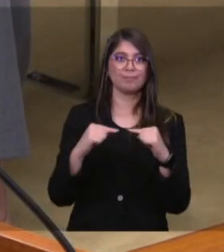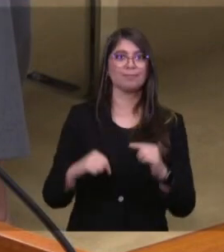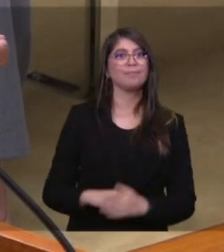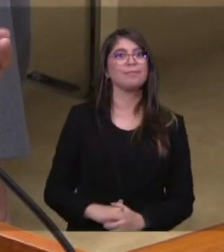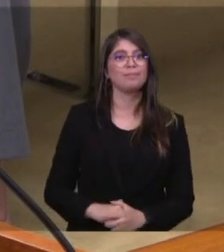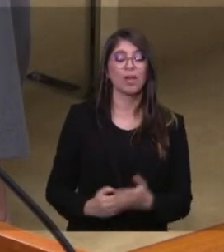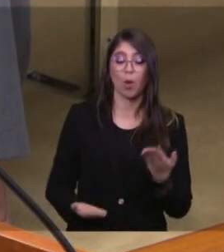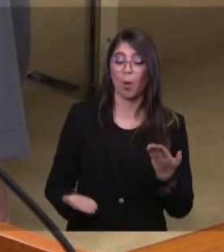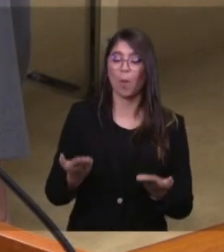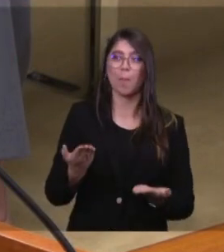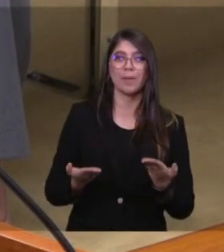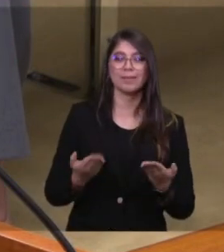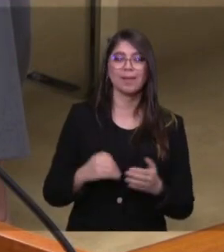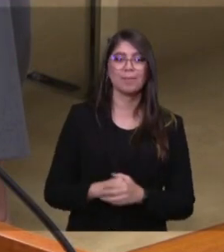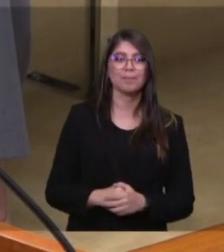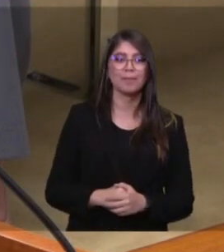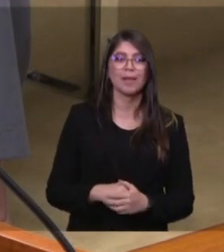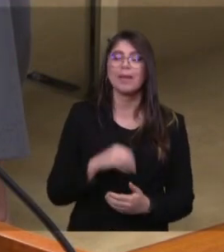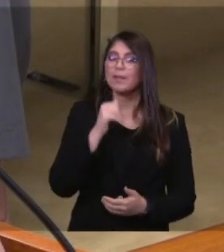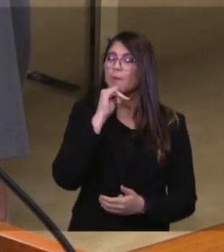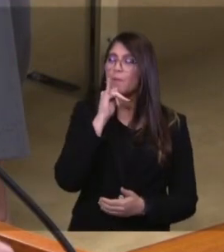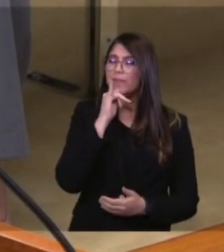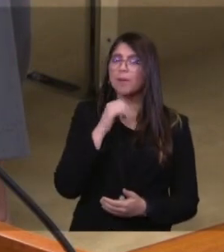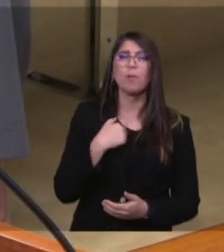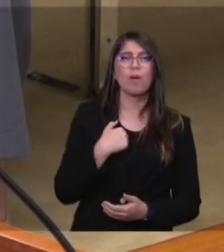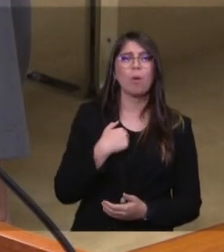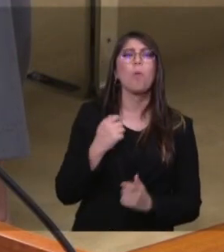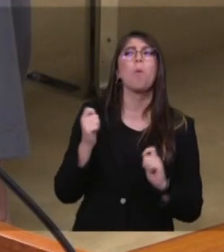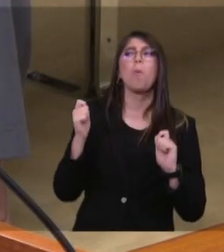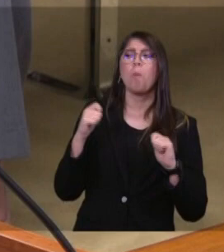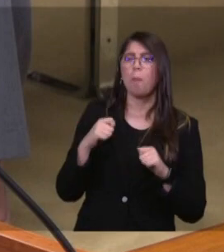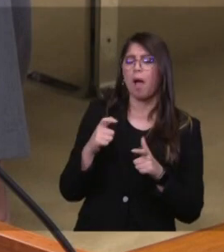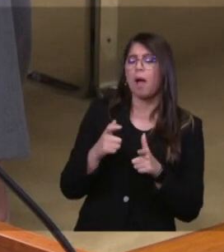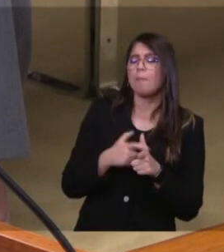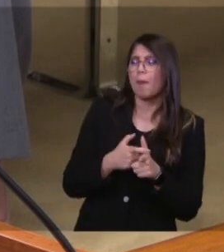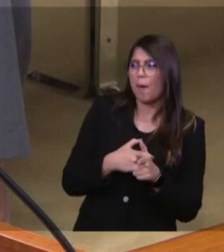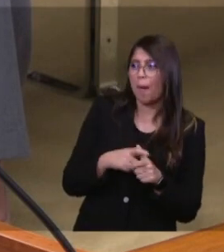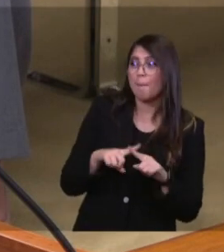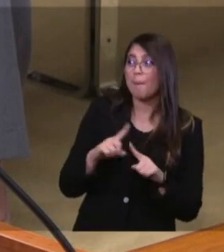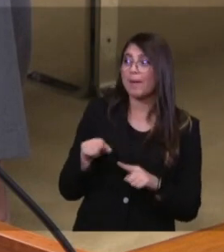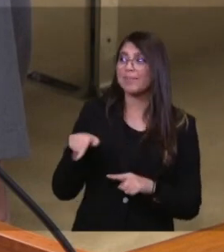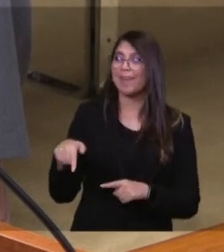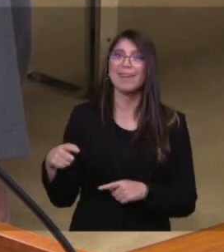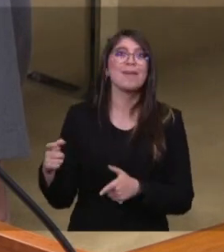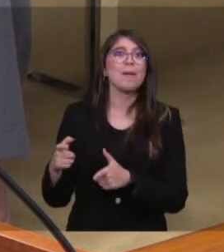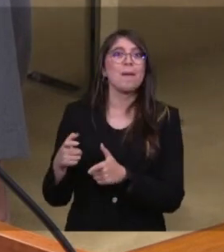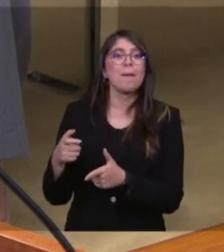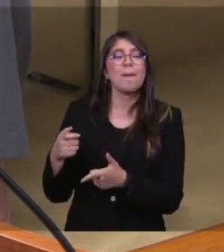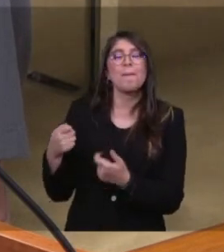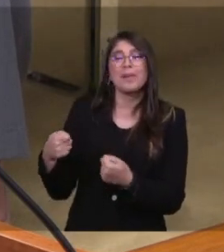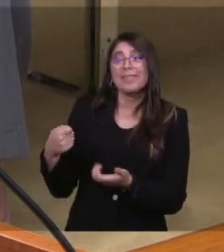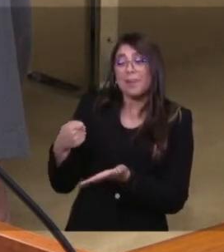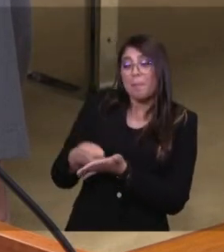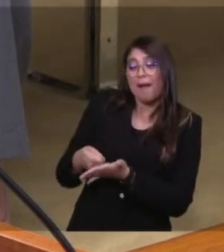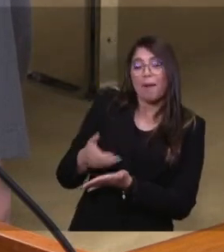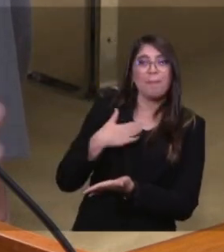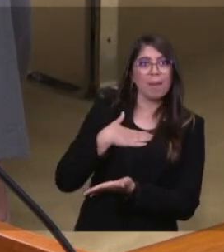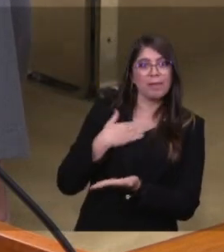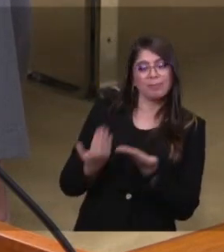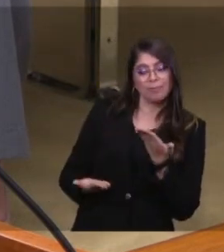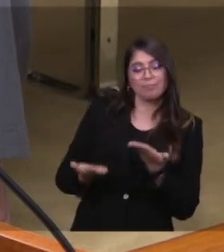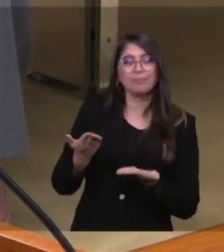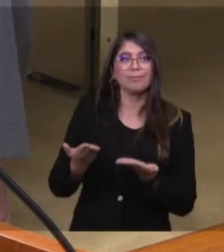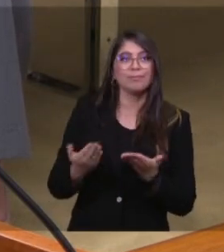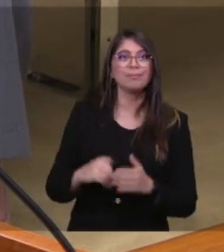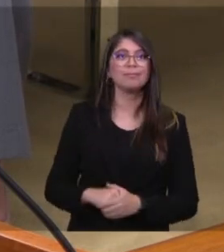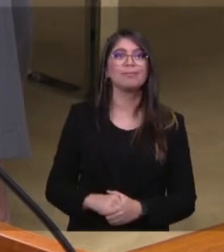pode compensar um crédito que ele tem com a Fazenda Pública do Distrito Federal com um débito que ele tem com a Fazenda Pública de Alagoas. Porque,